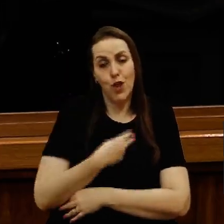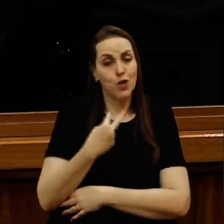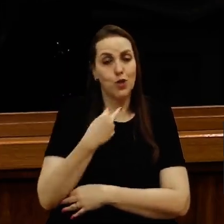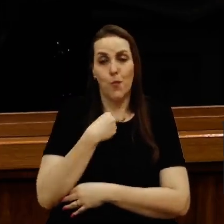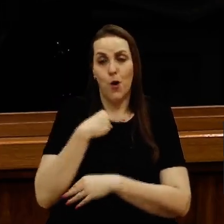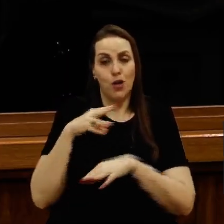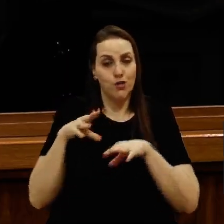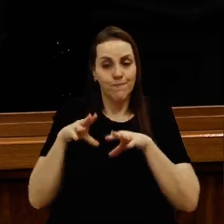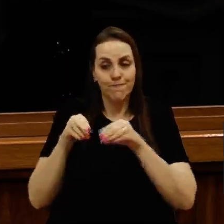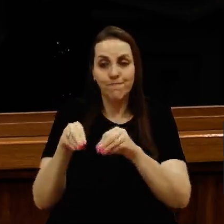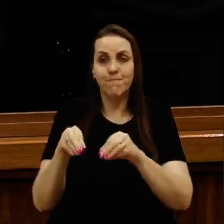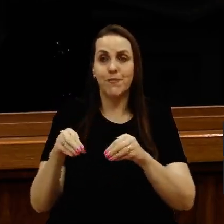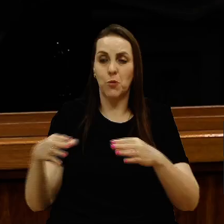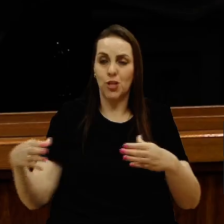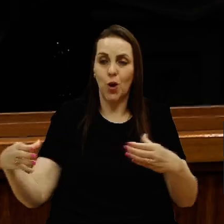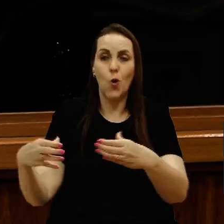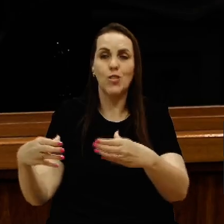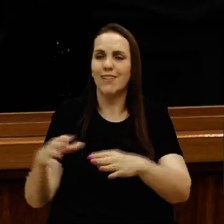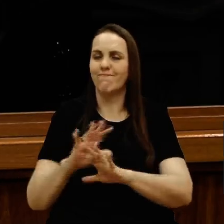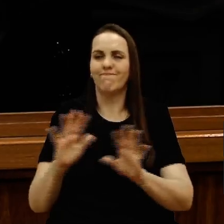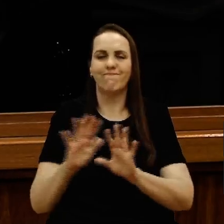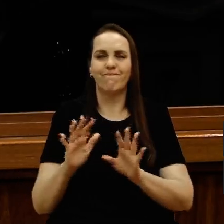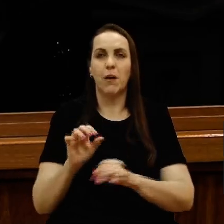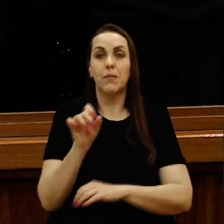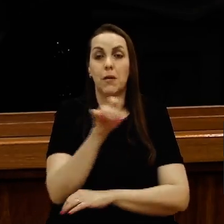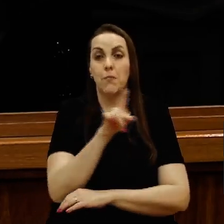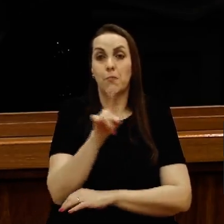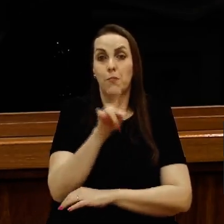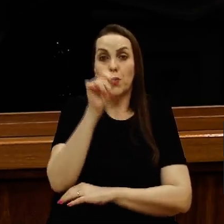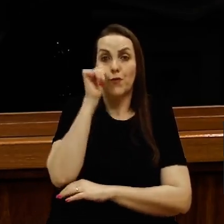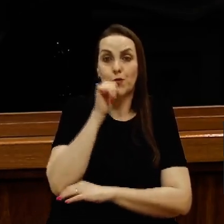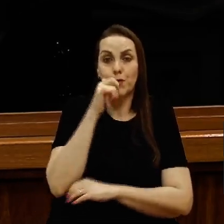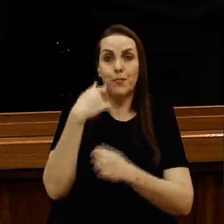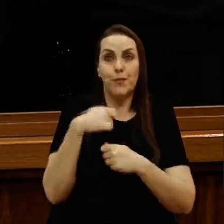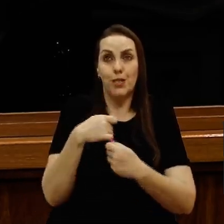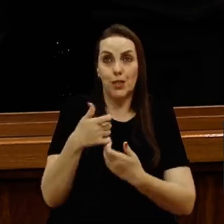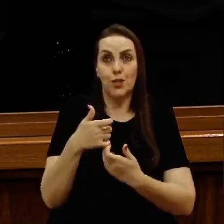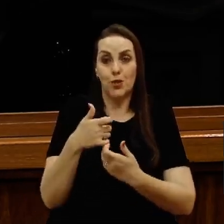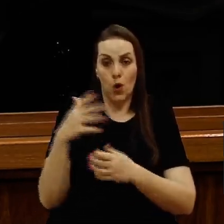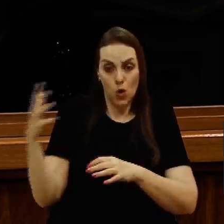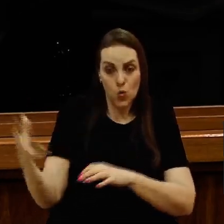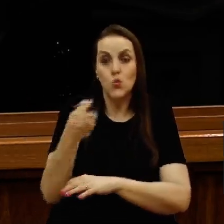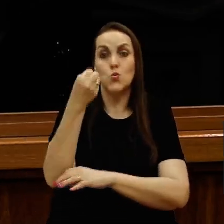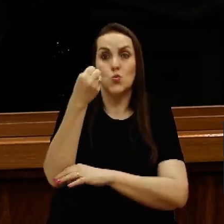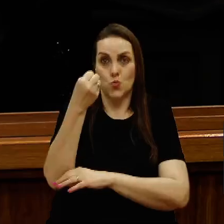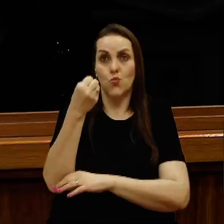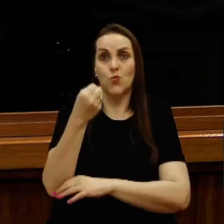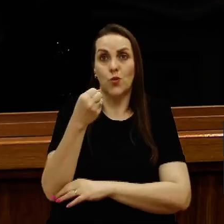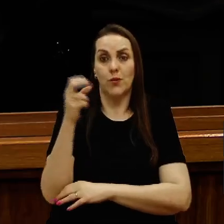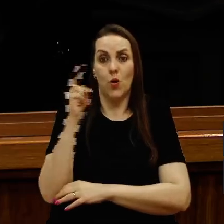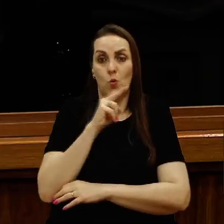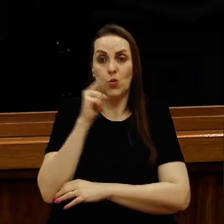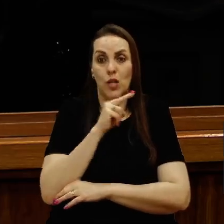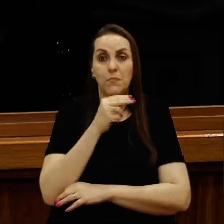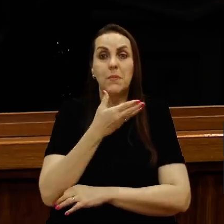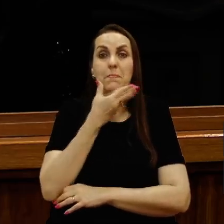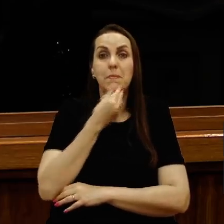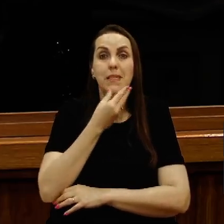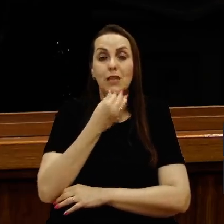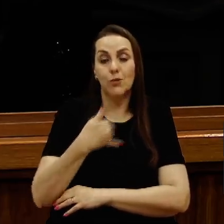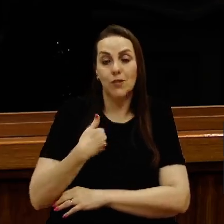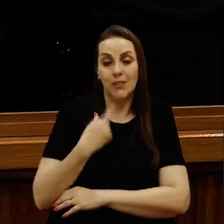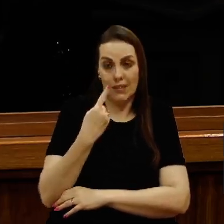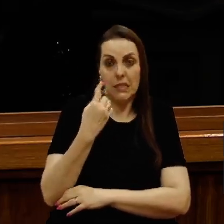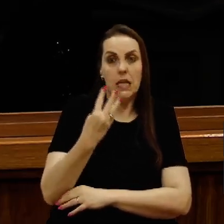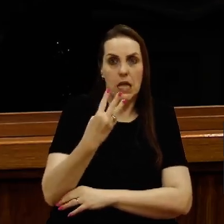encostar, mas a professora ela teve que socorrer naquele caso, porque o menino de 13 anos, o menino ficou